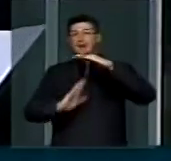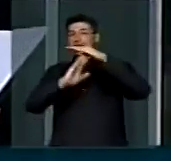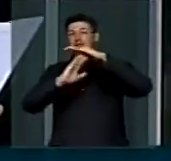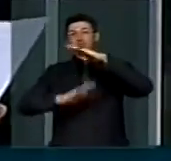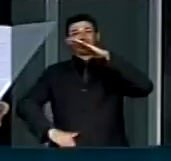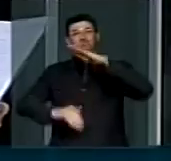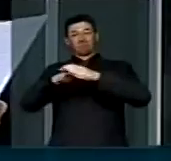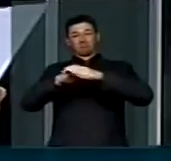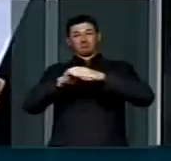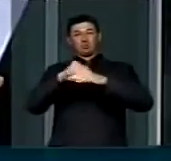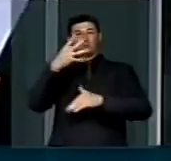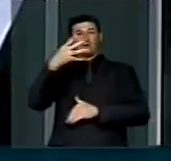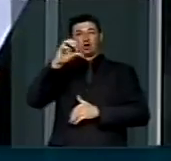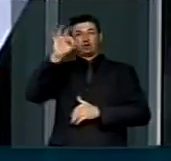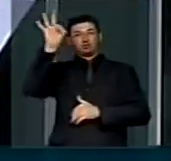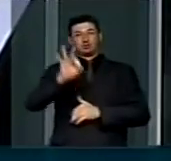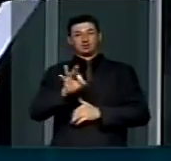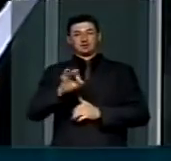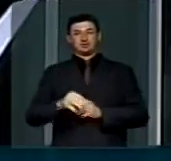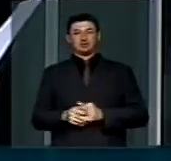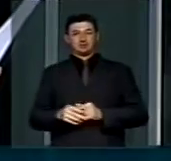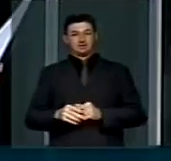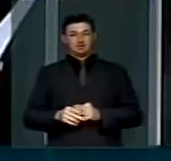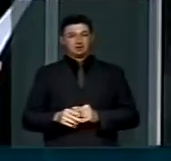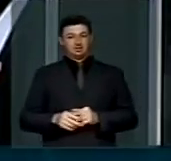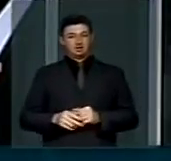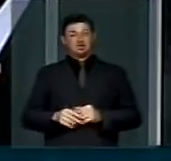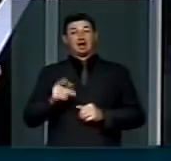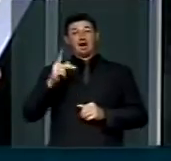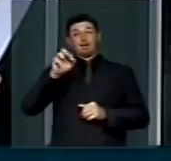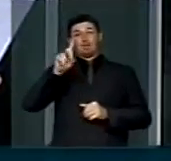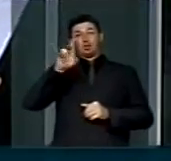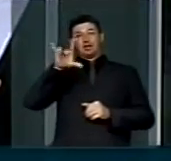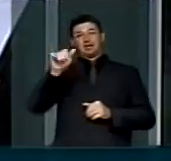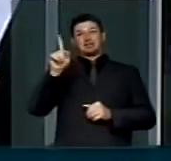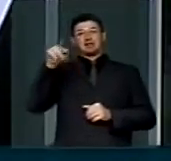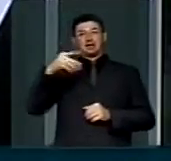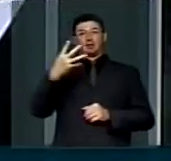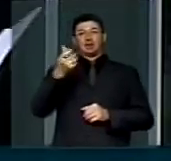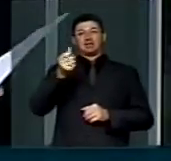de 49%, ultrapassando o limite prudencial, que é de